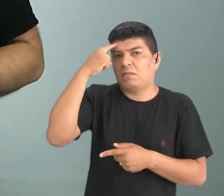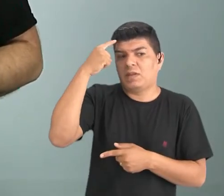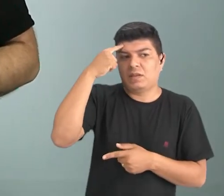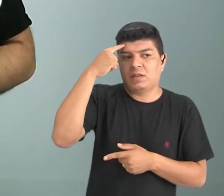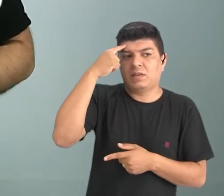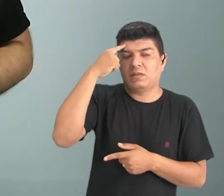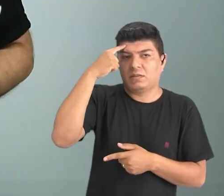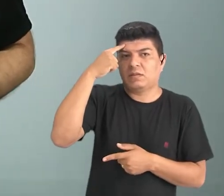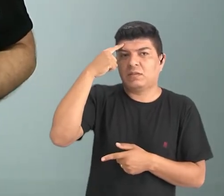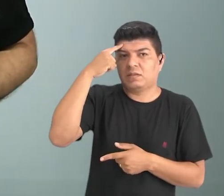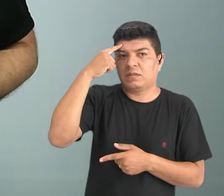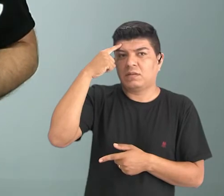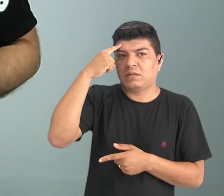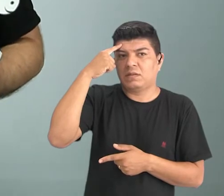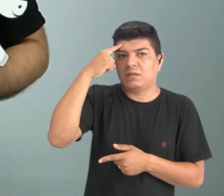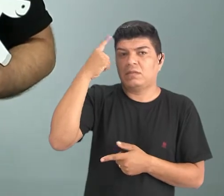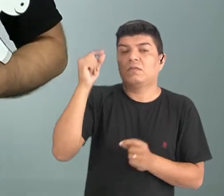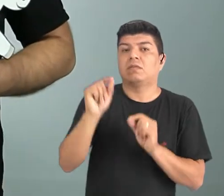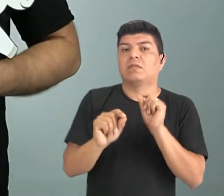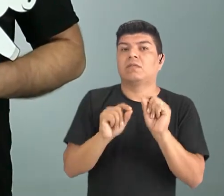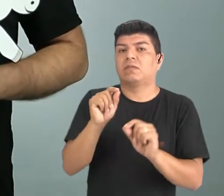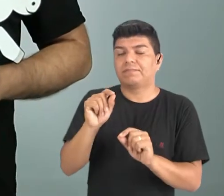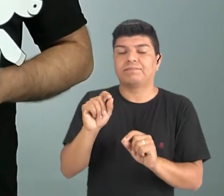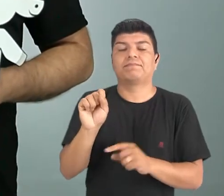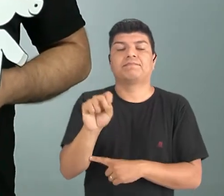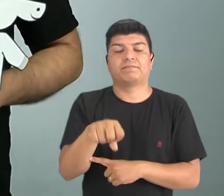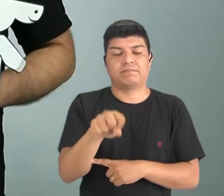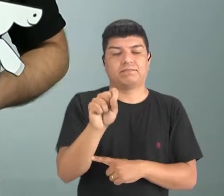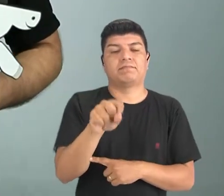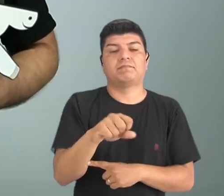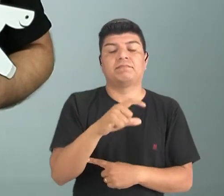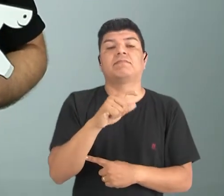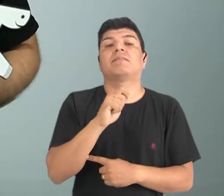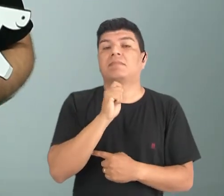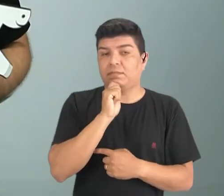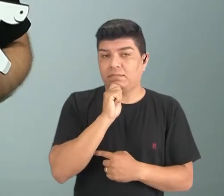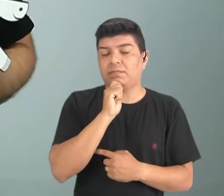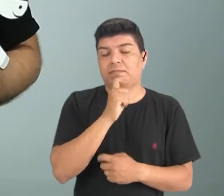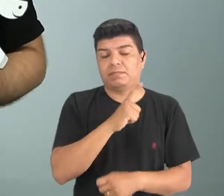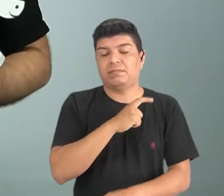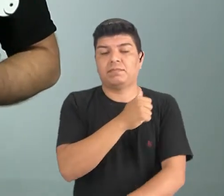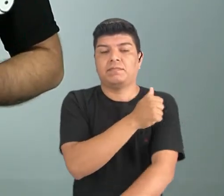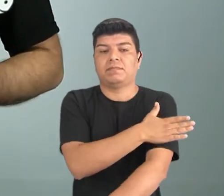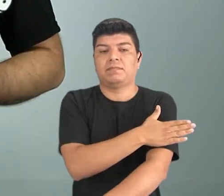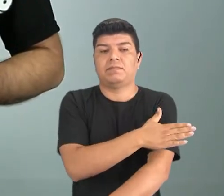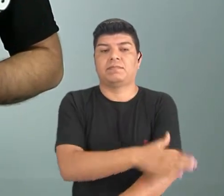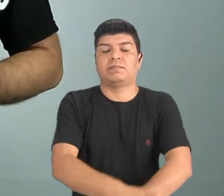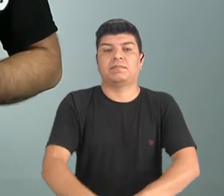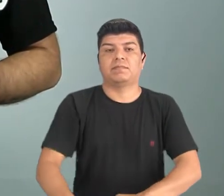pensamentos fazem nós pensarmos que sim, existe o preconceito.